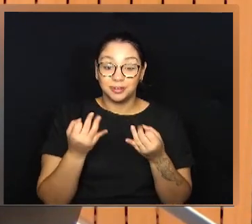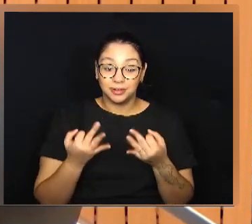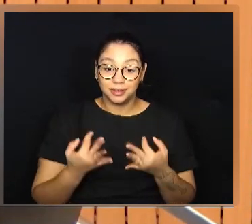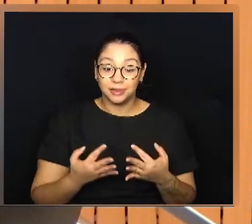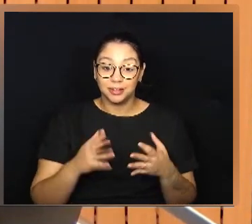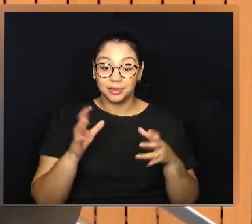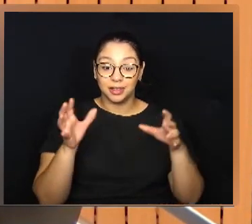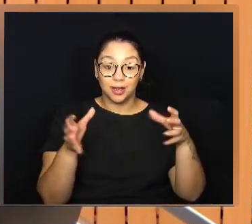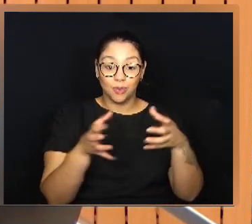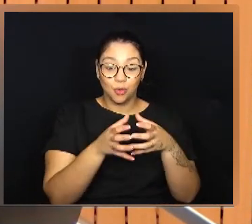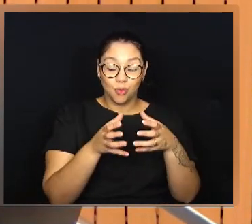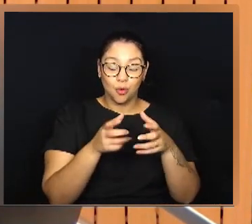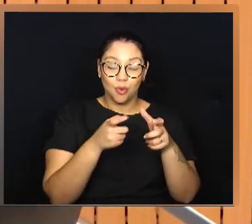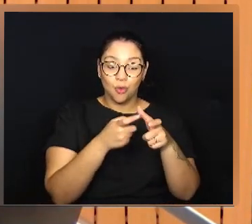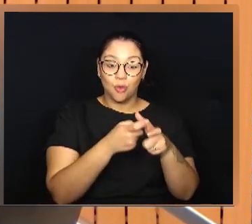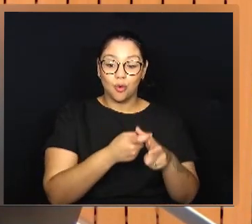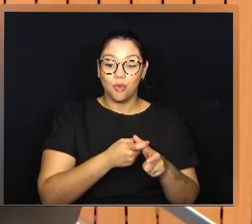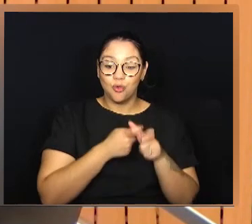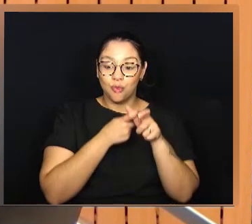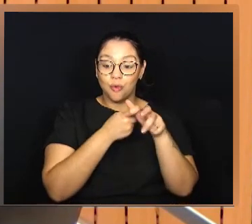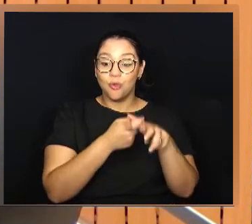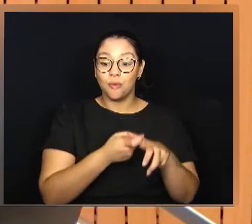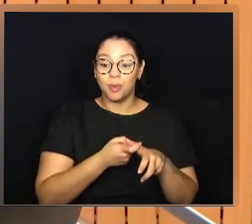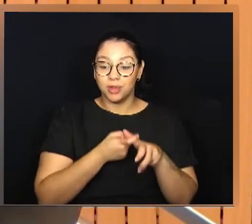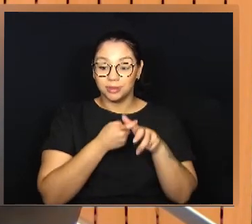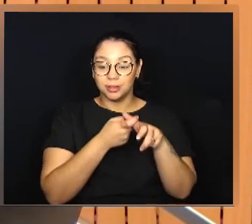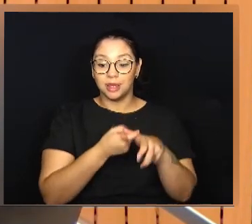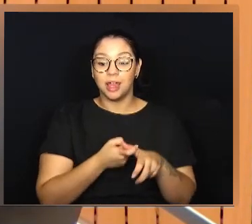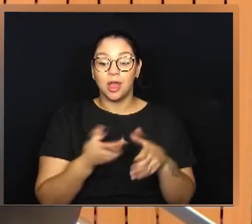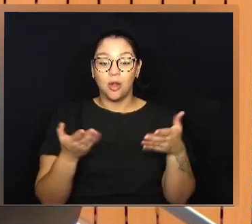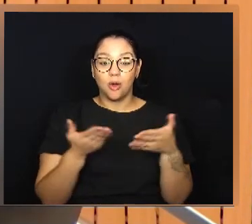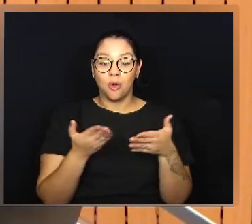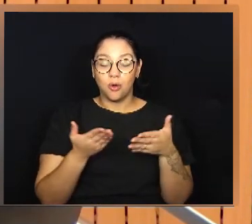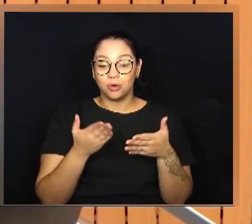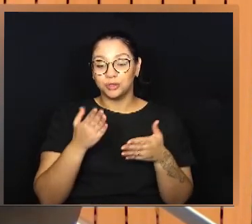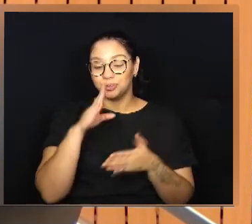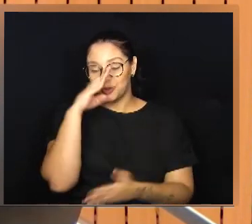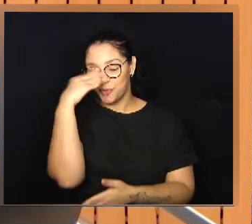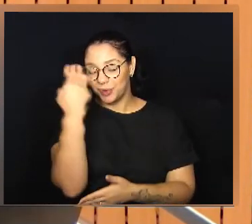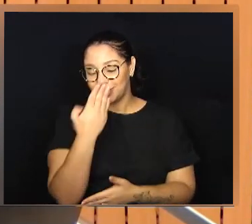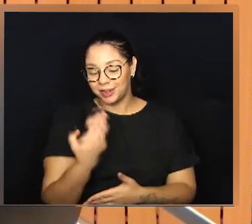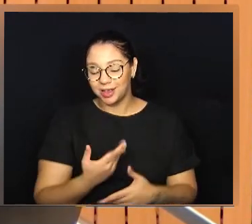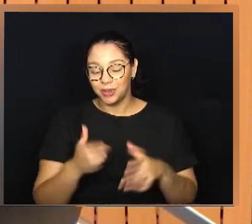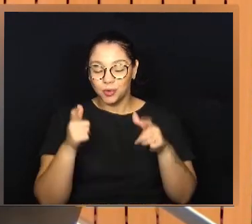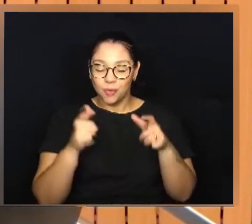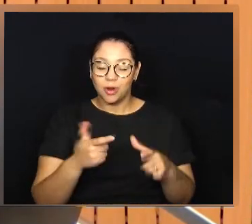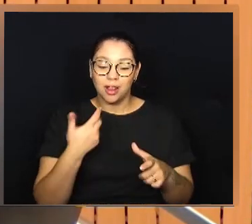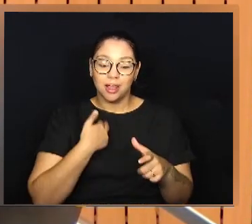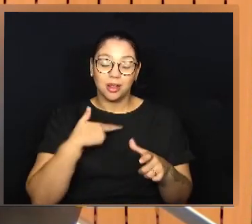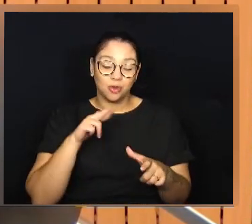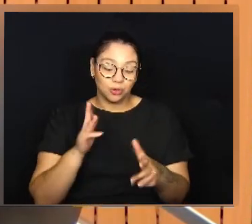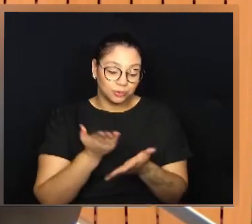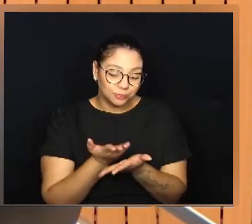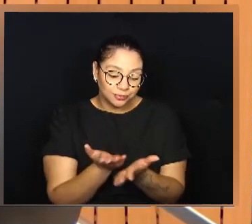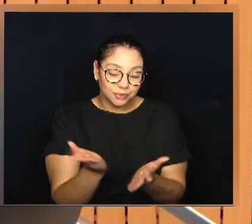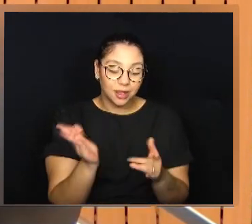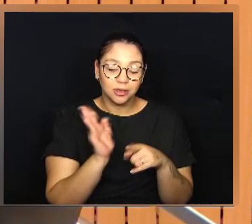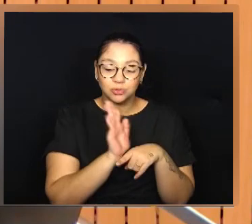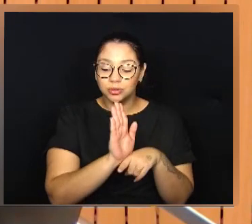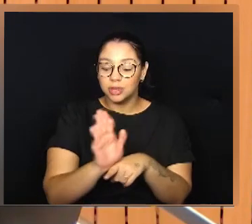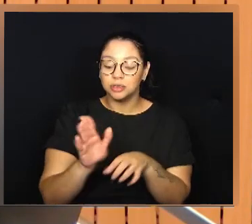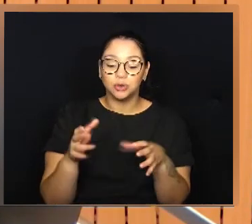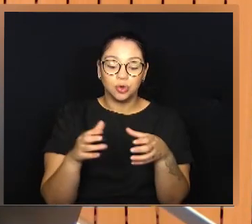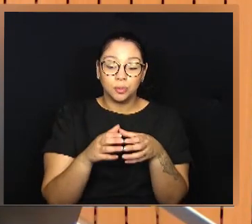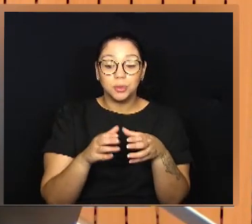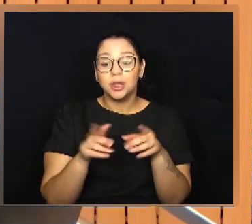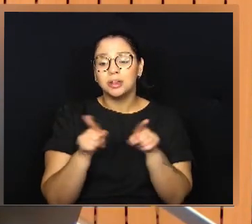de falar um pouco sobre o tempo de umbanda homenageado hoje é um lugar religioso que presta ajuda a